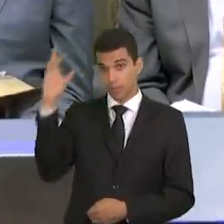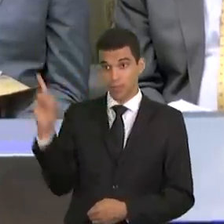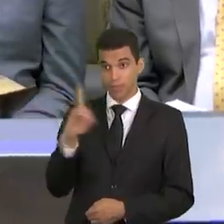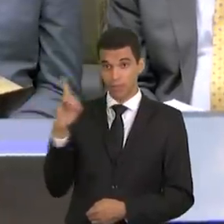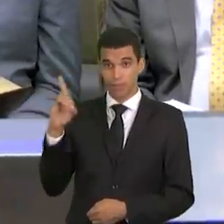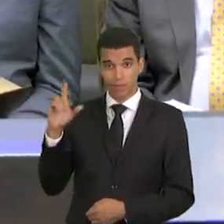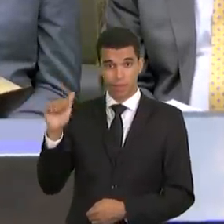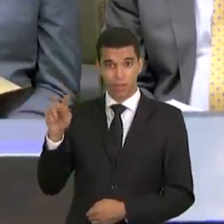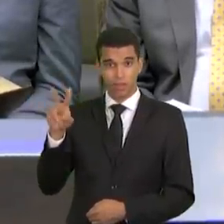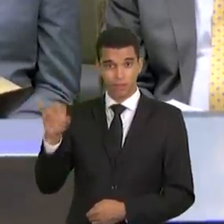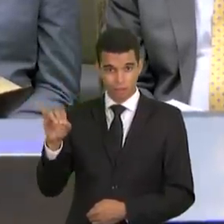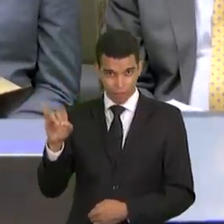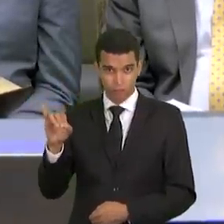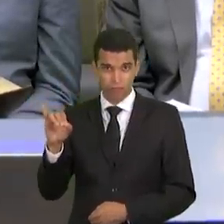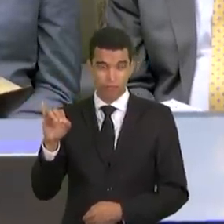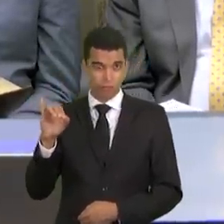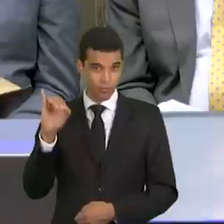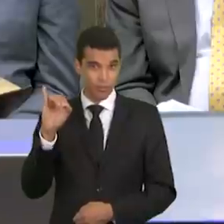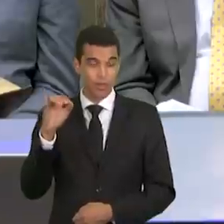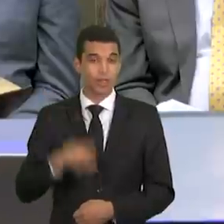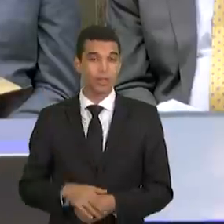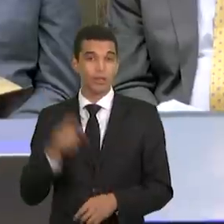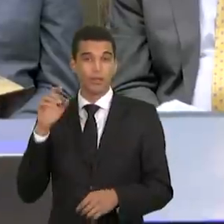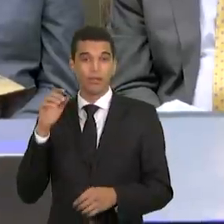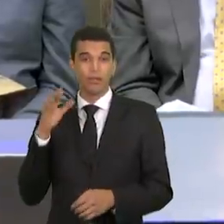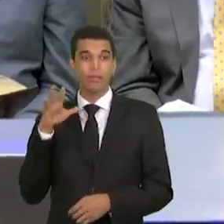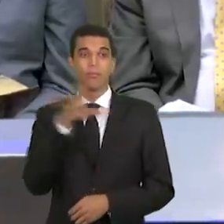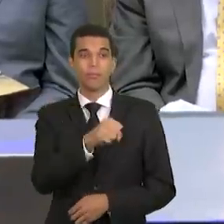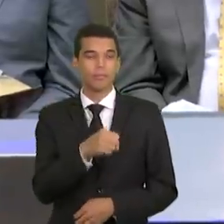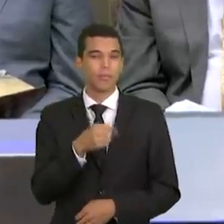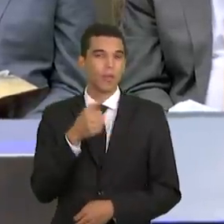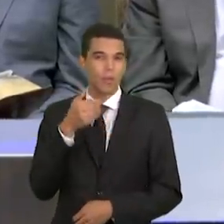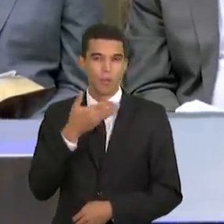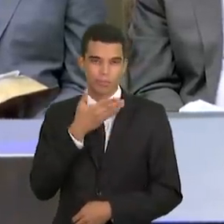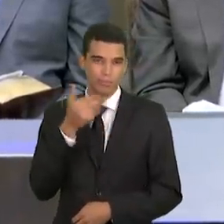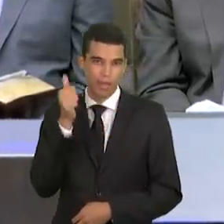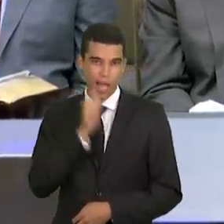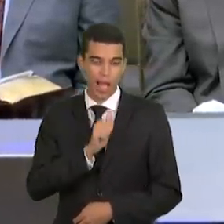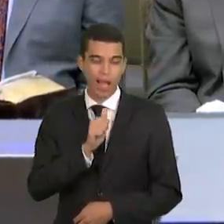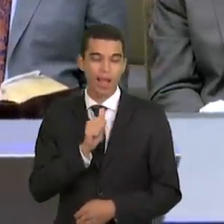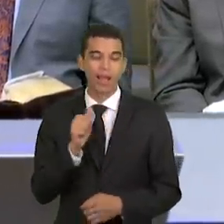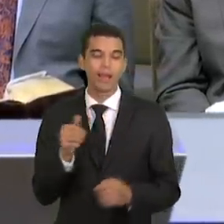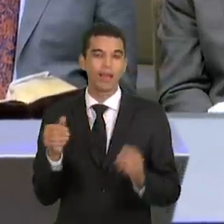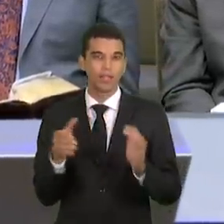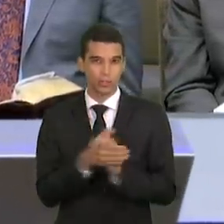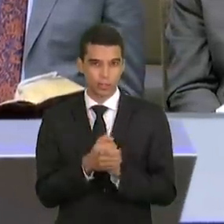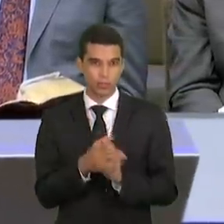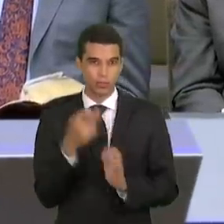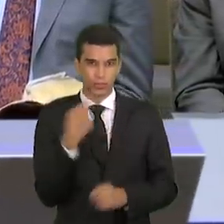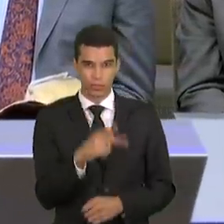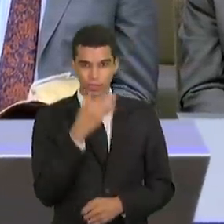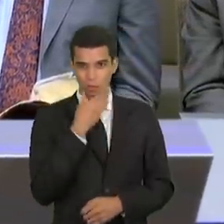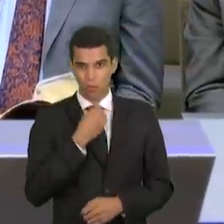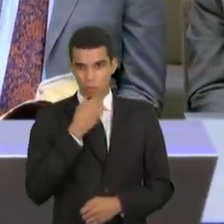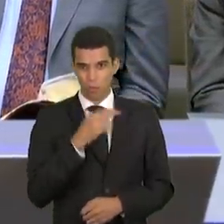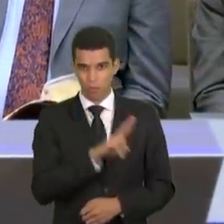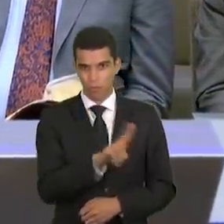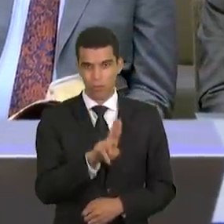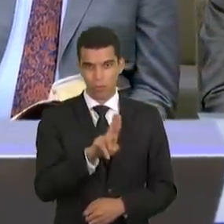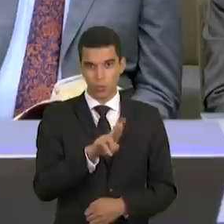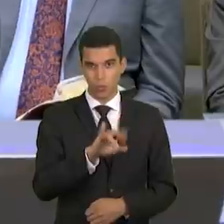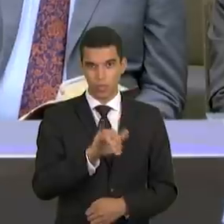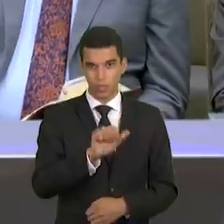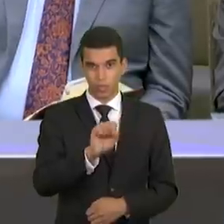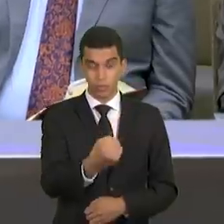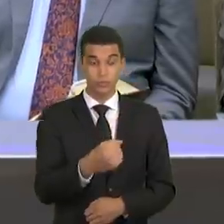quando ele soube que ela estava grávida, Urias estava no campo de guerra. E